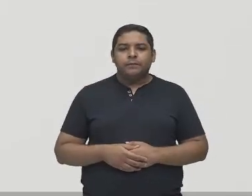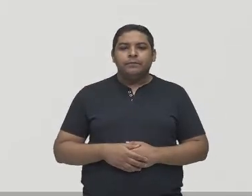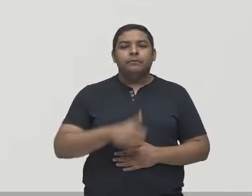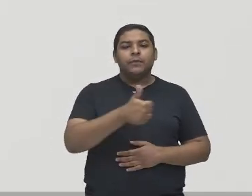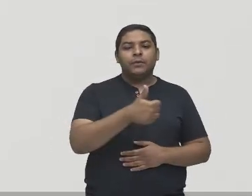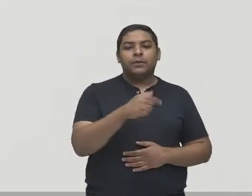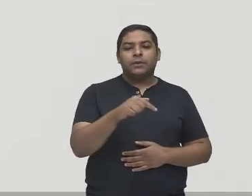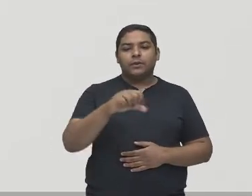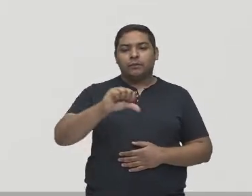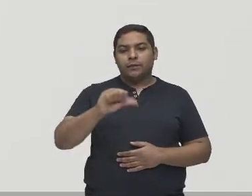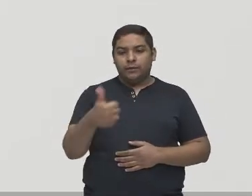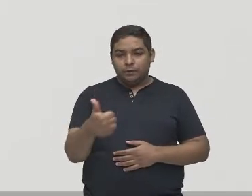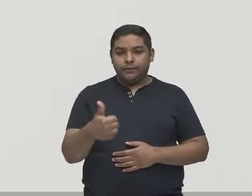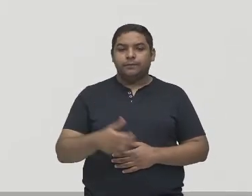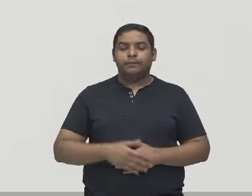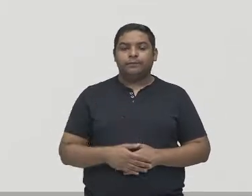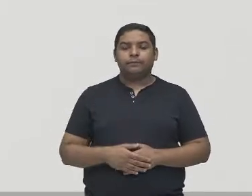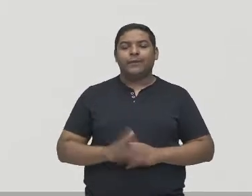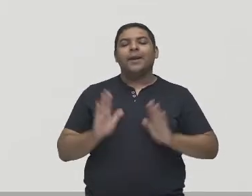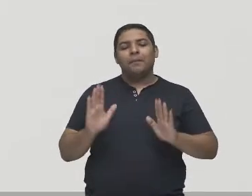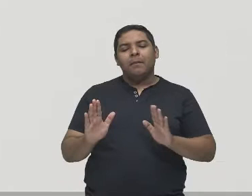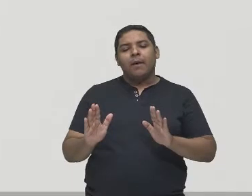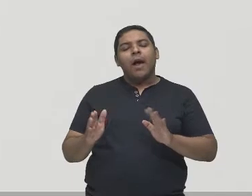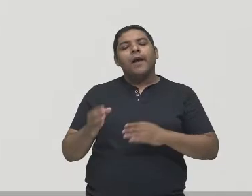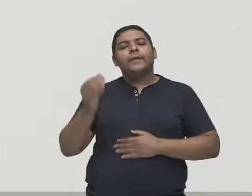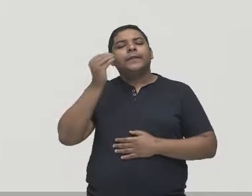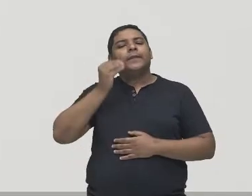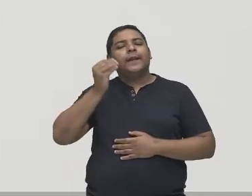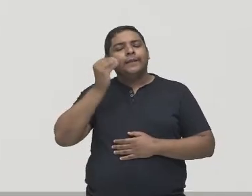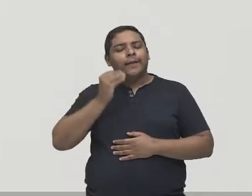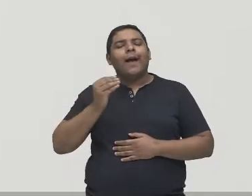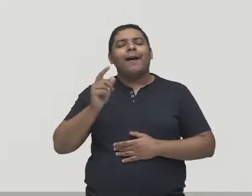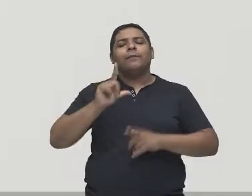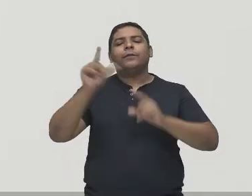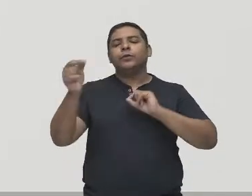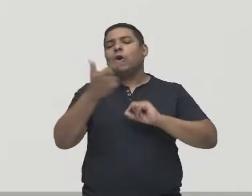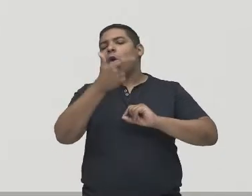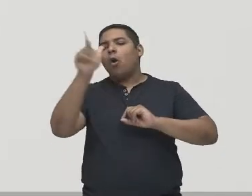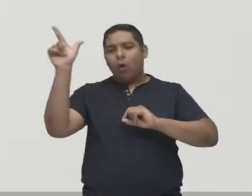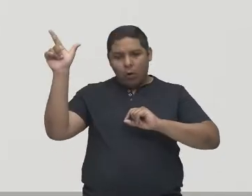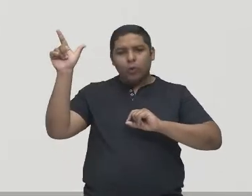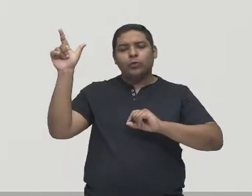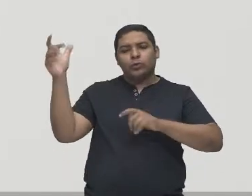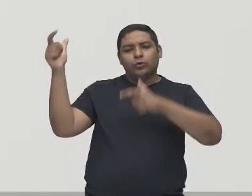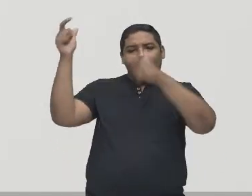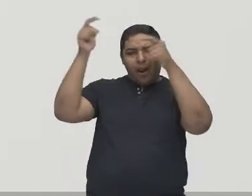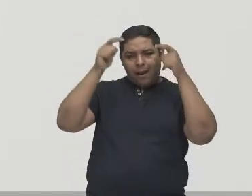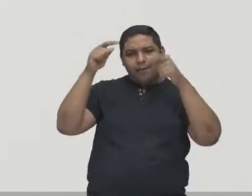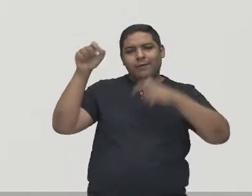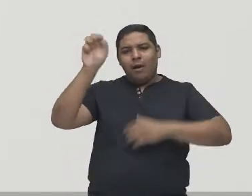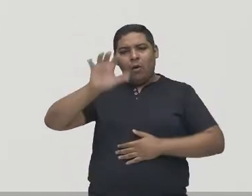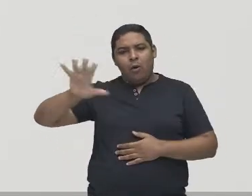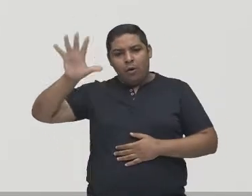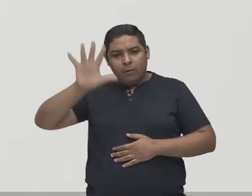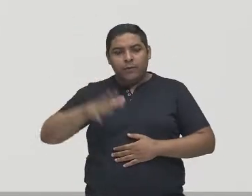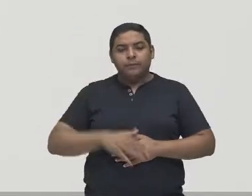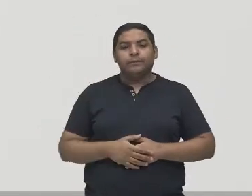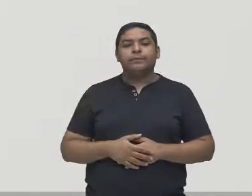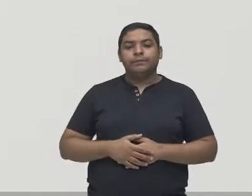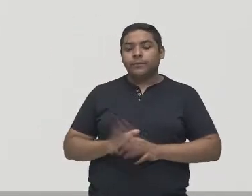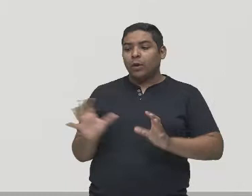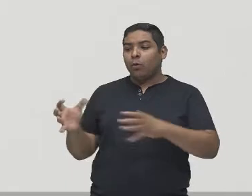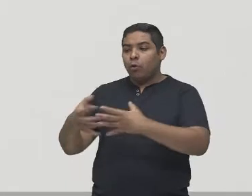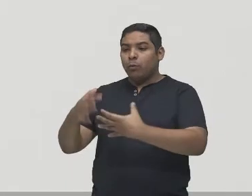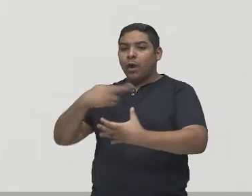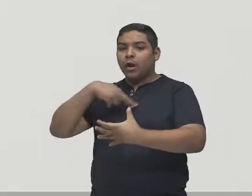tentar fugir com o apoio de outras monarquias da Europa. O clero também não saiu impune. Quem era o clero? A Igreja Católica,